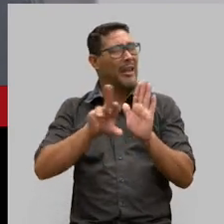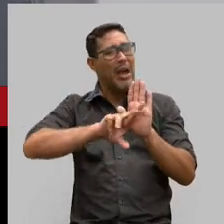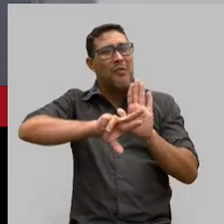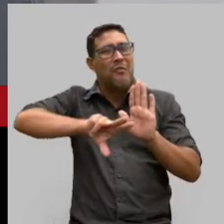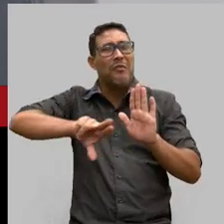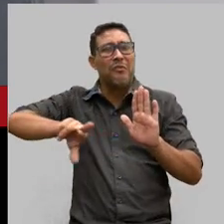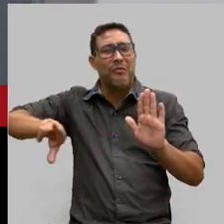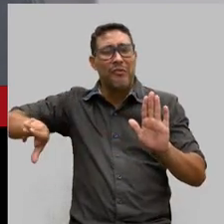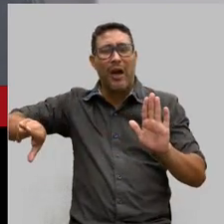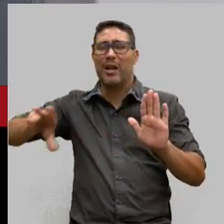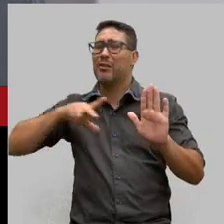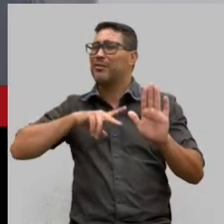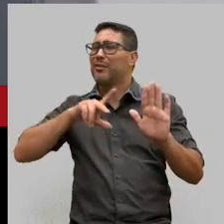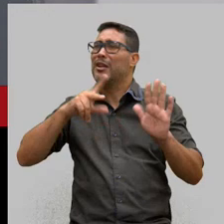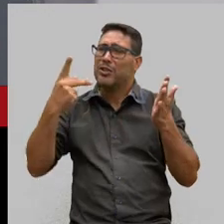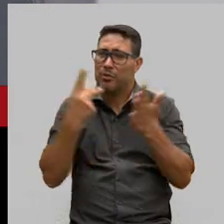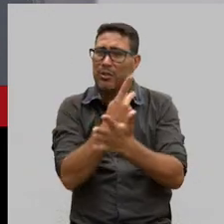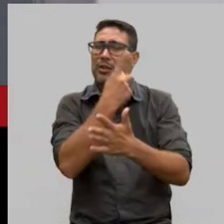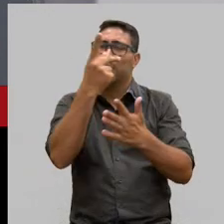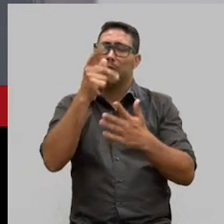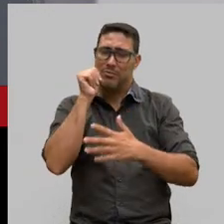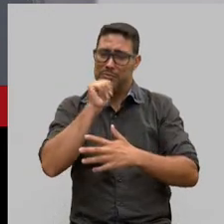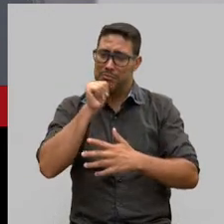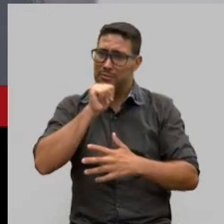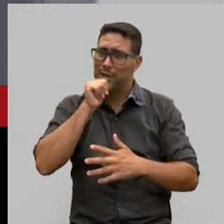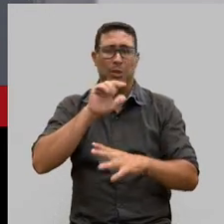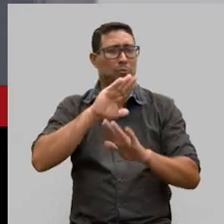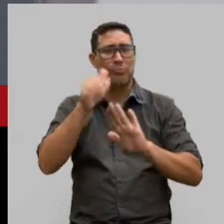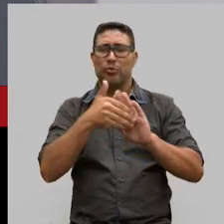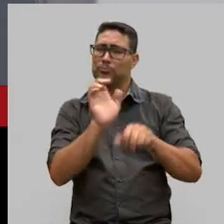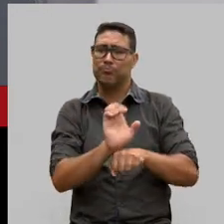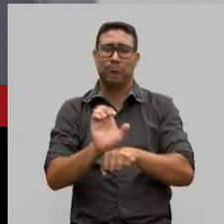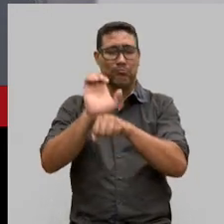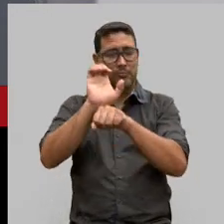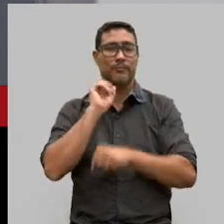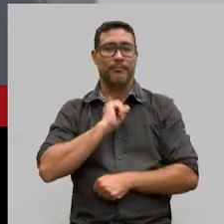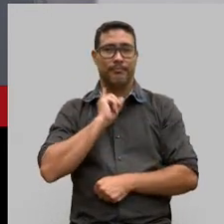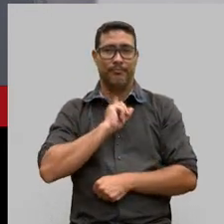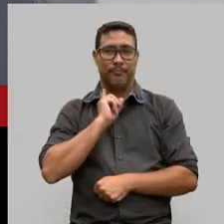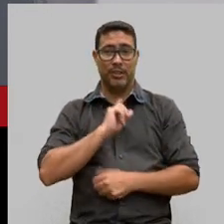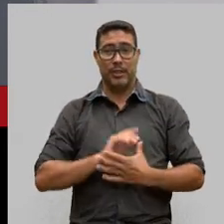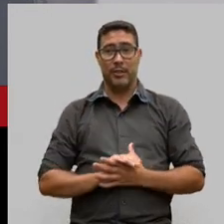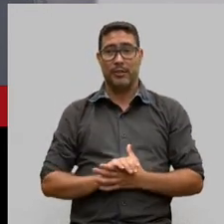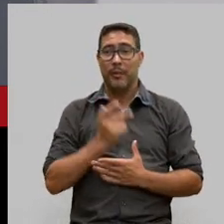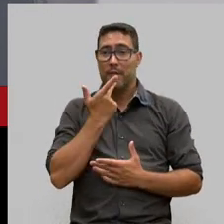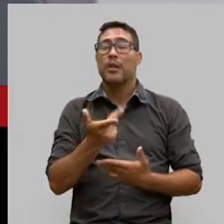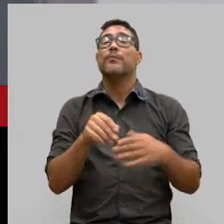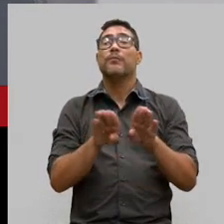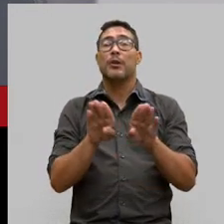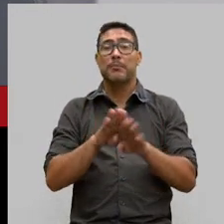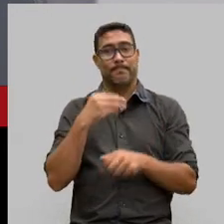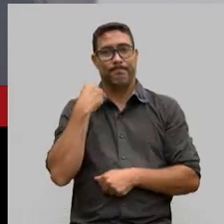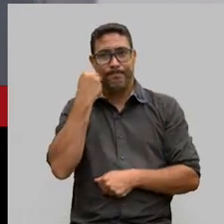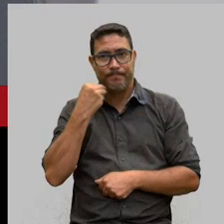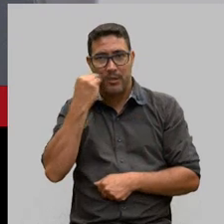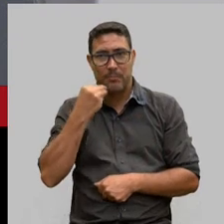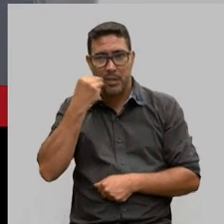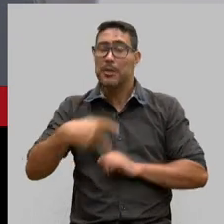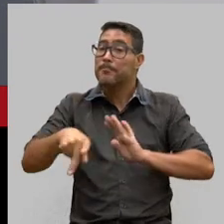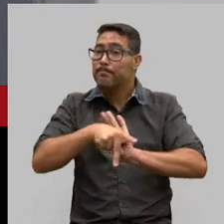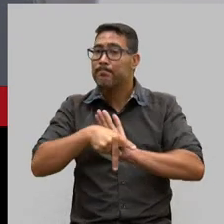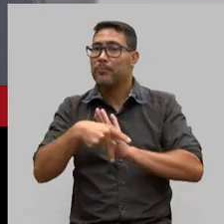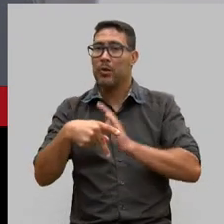mulheres em todo o estado de Minas Gerais mas falo também com a experiência própria de